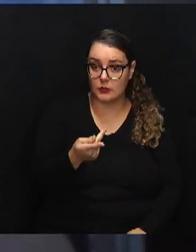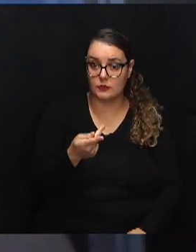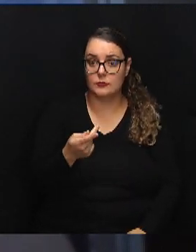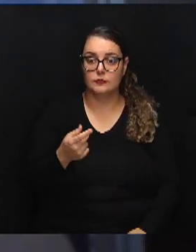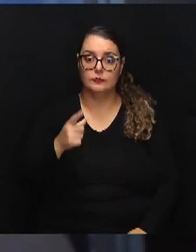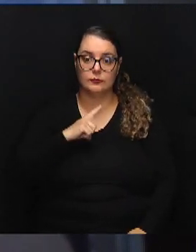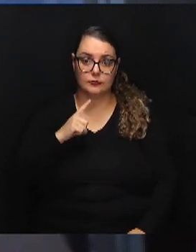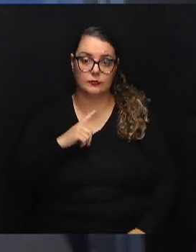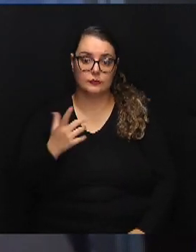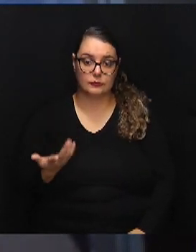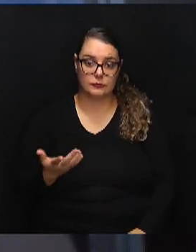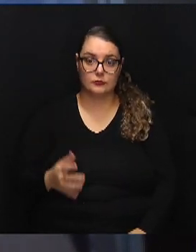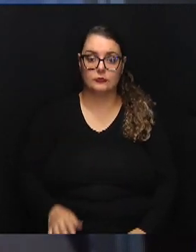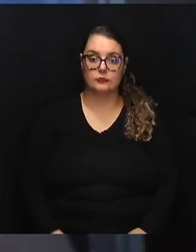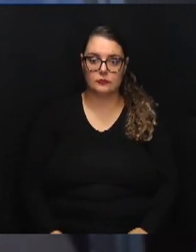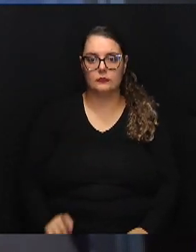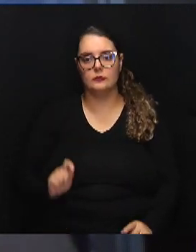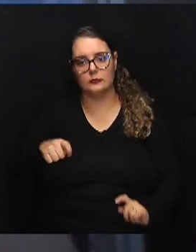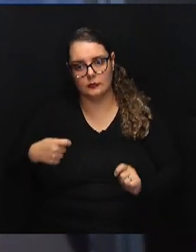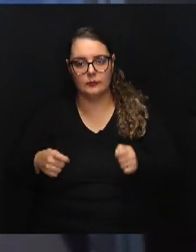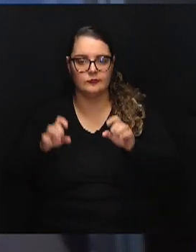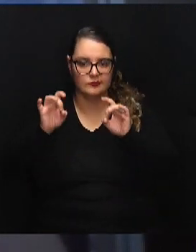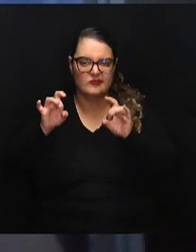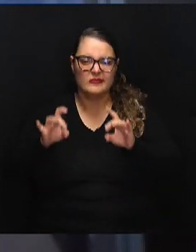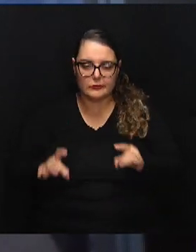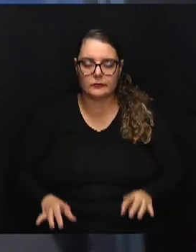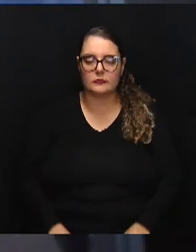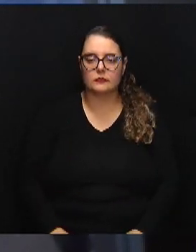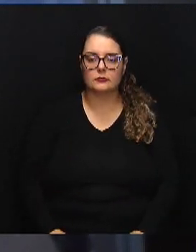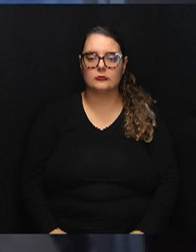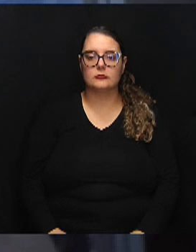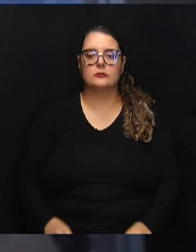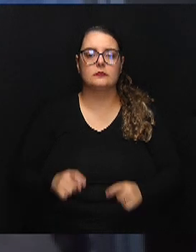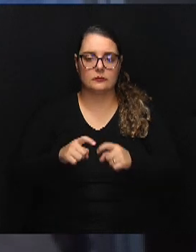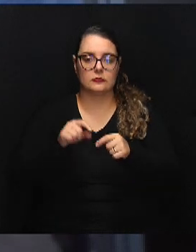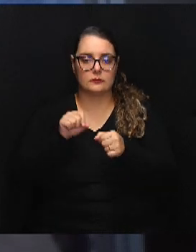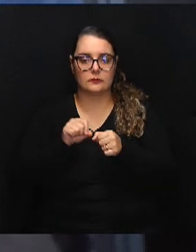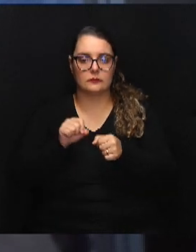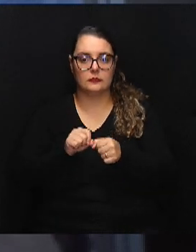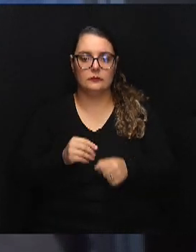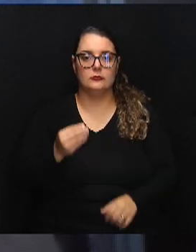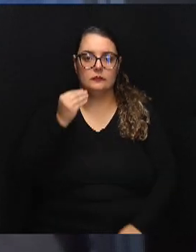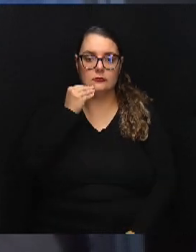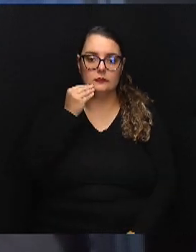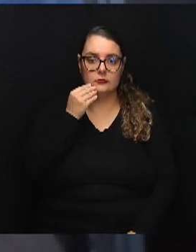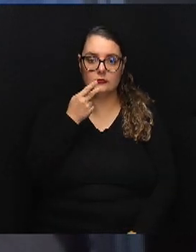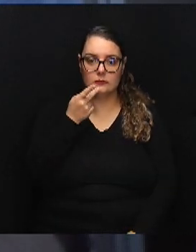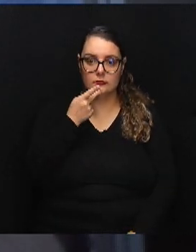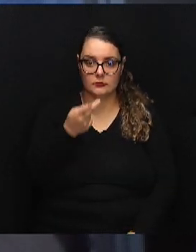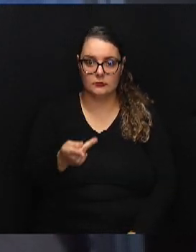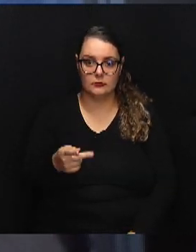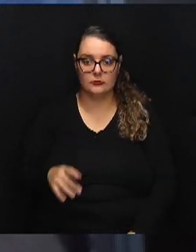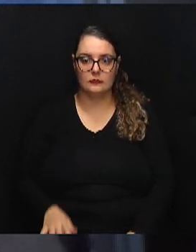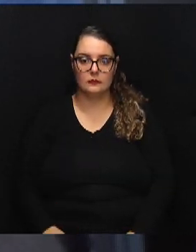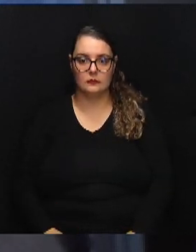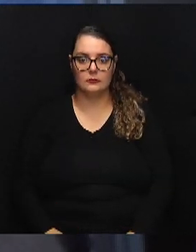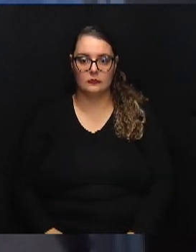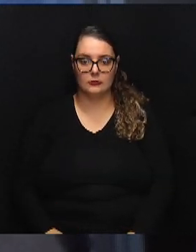existem sinais específicos que o médico faz, né, que ele vai testar a fala, vai testar a parte